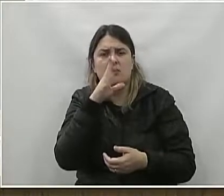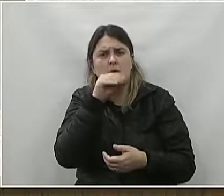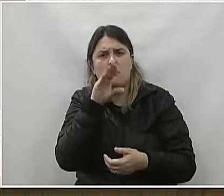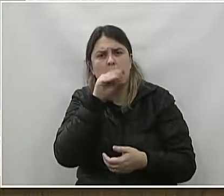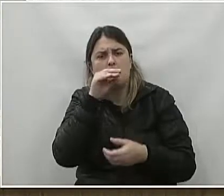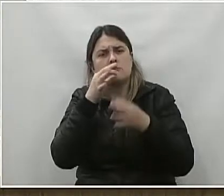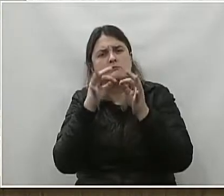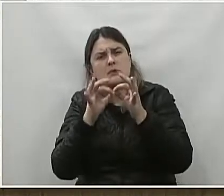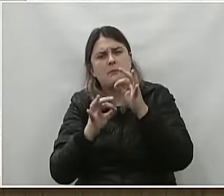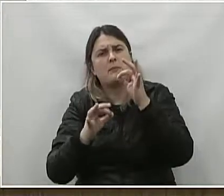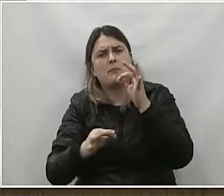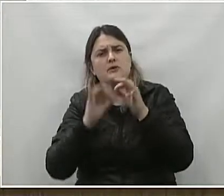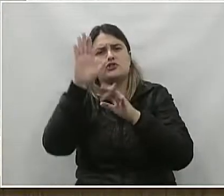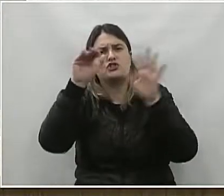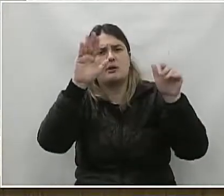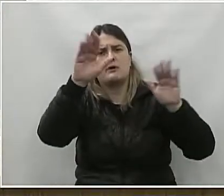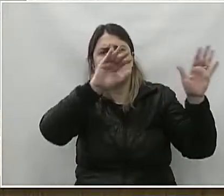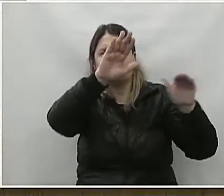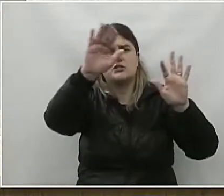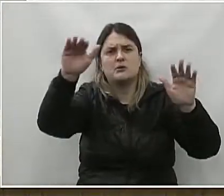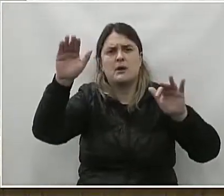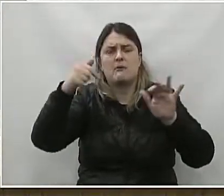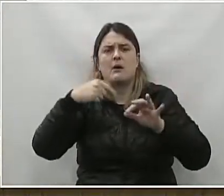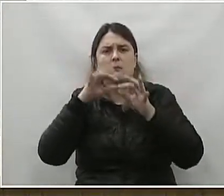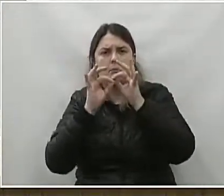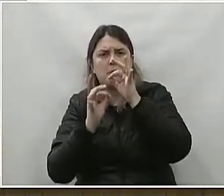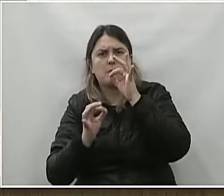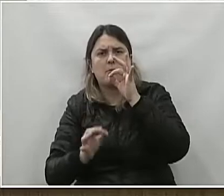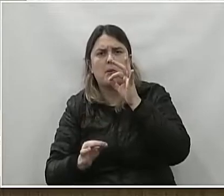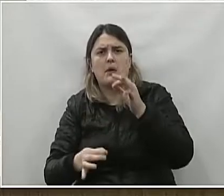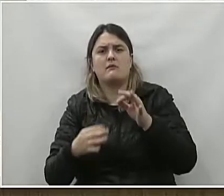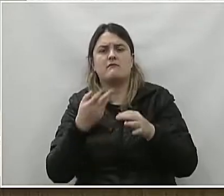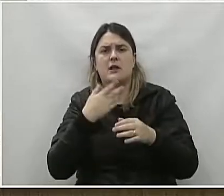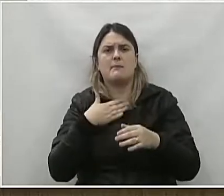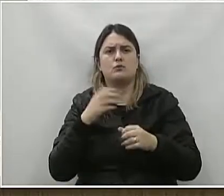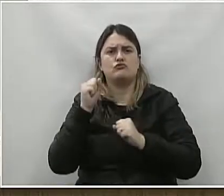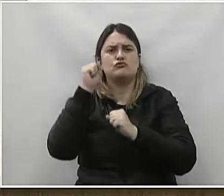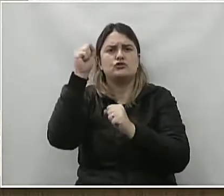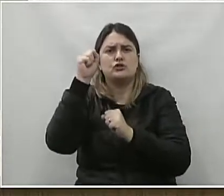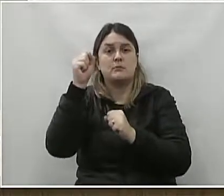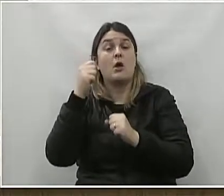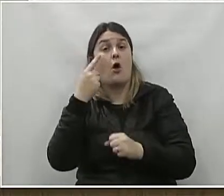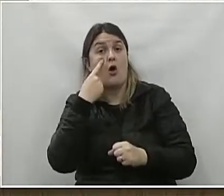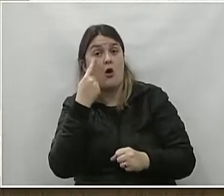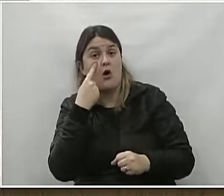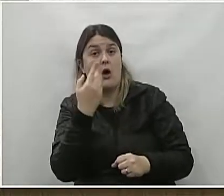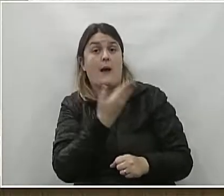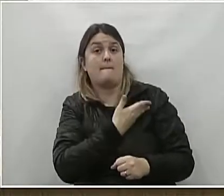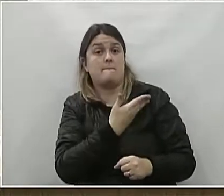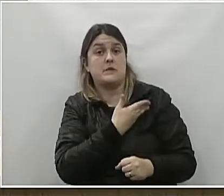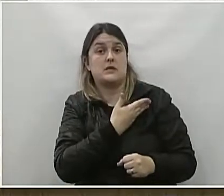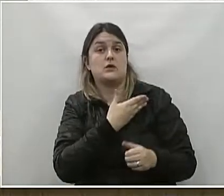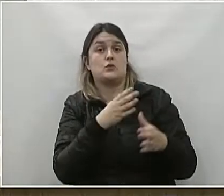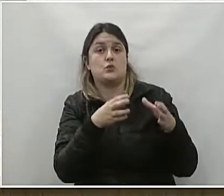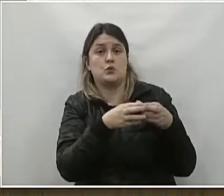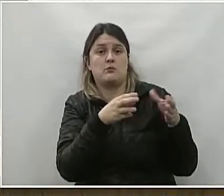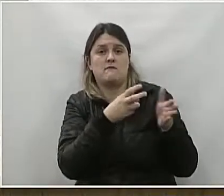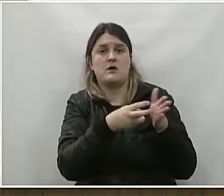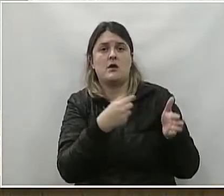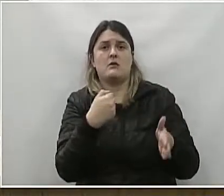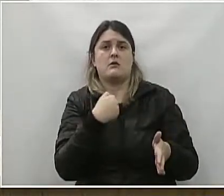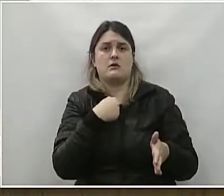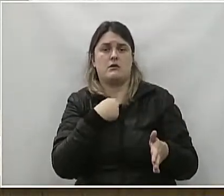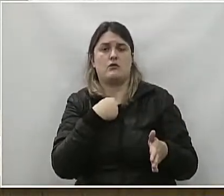falando e convocando vocês para mim jogar para a torcida, dizer, olha, amigos do ferroviário,